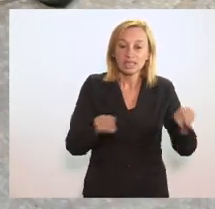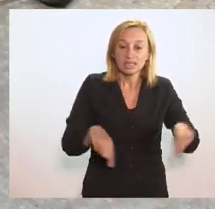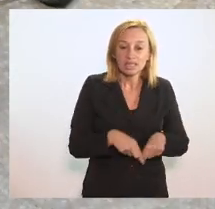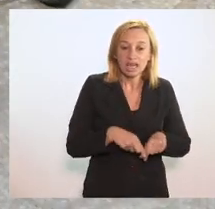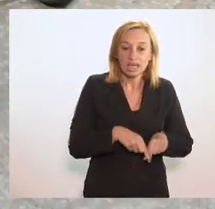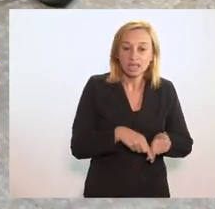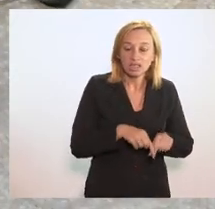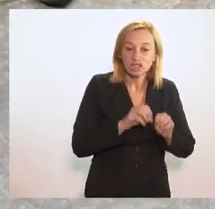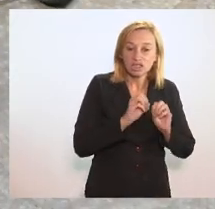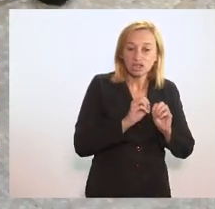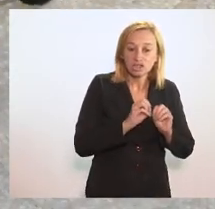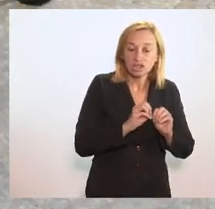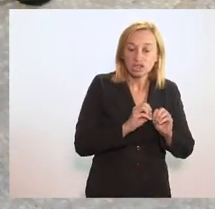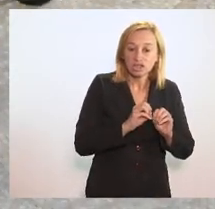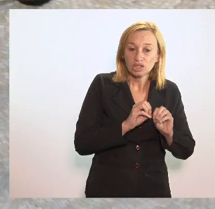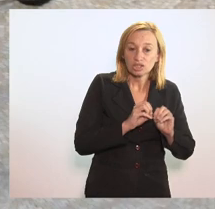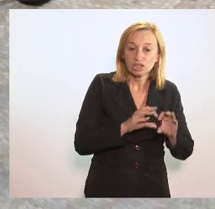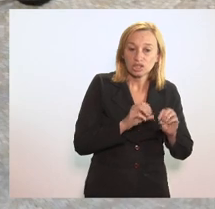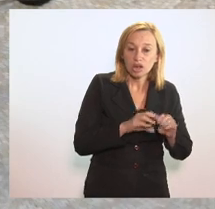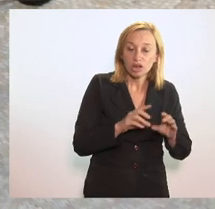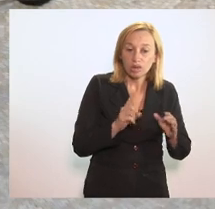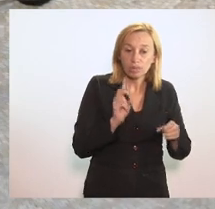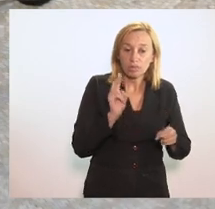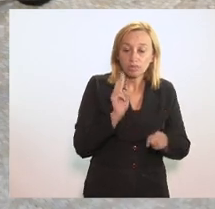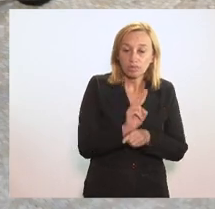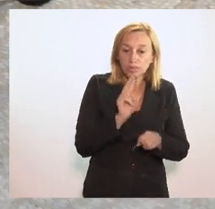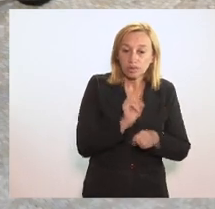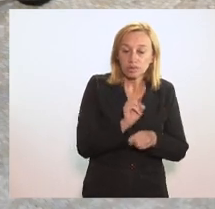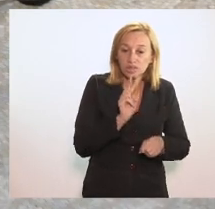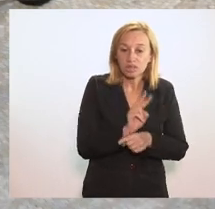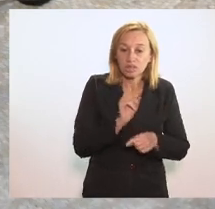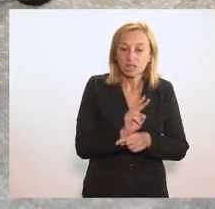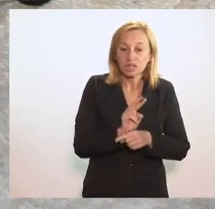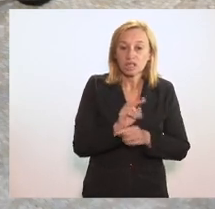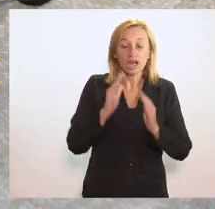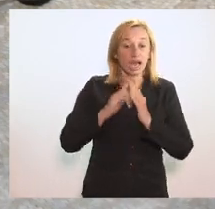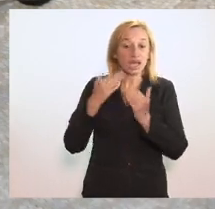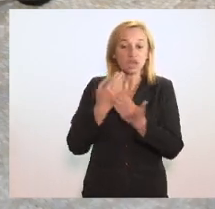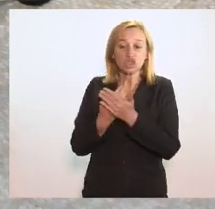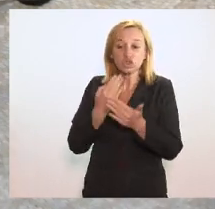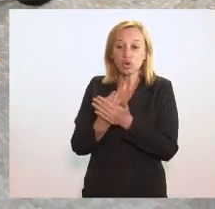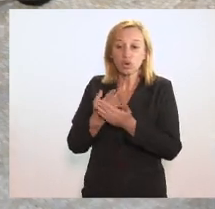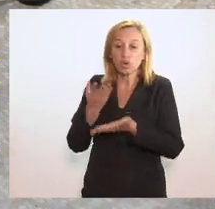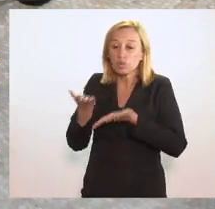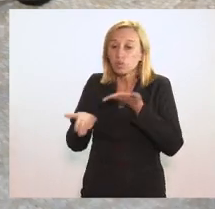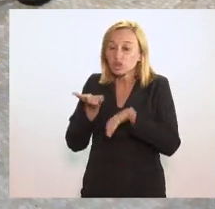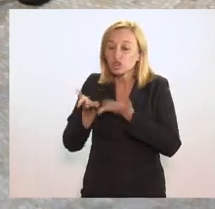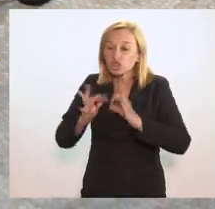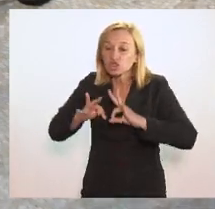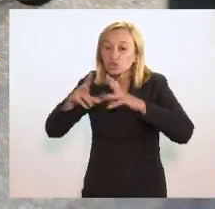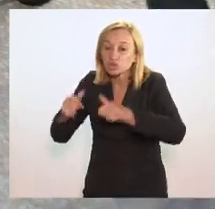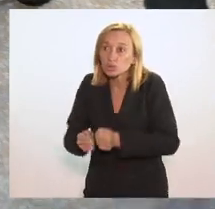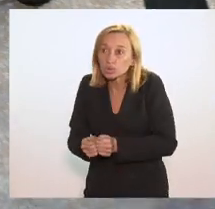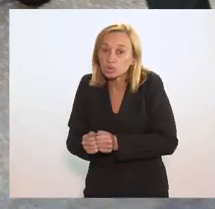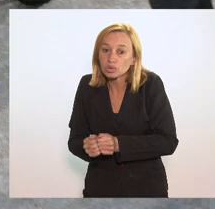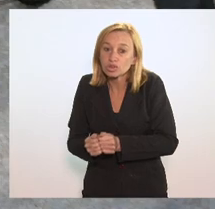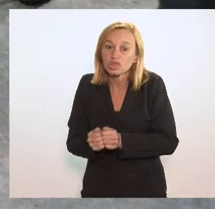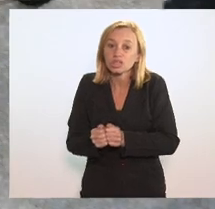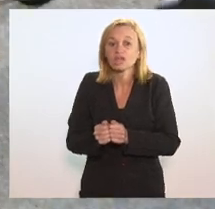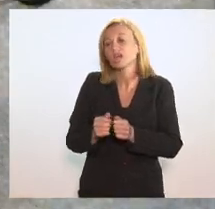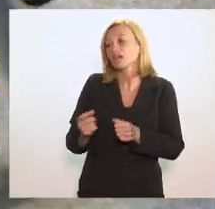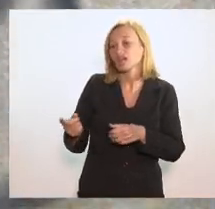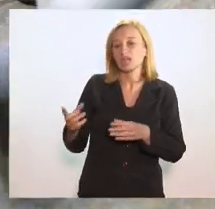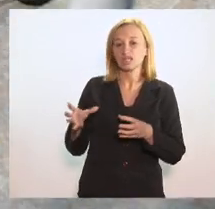elas super protegidas, as escolas tomando todos os cuidados necessários, e aí vem essa